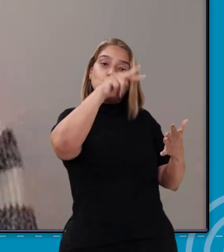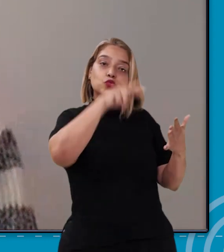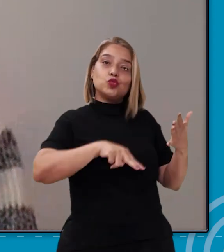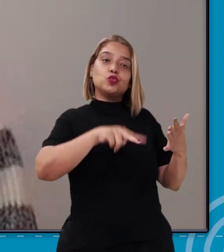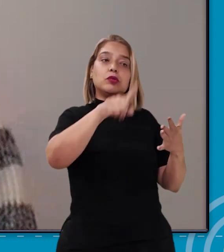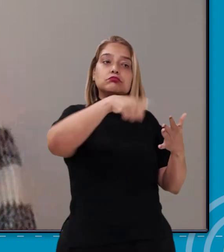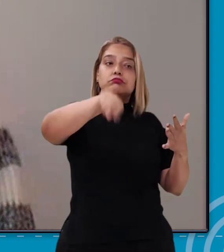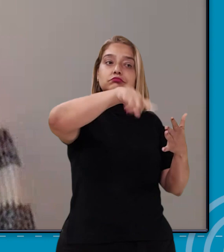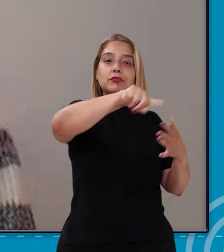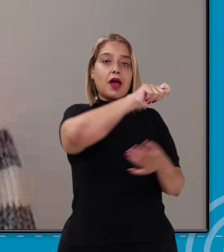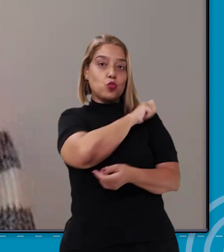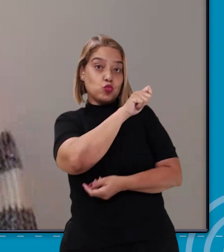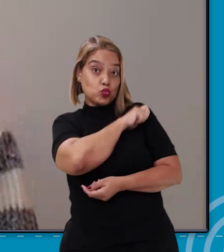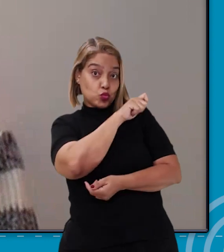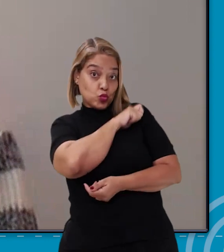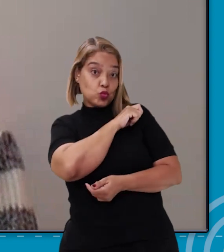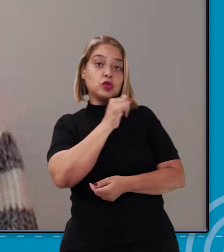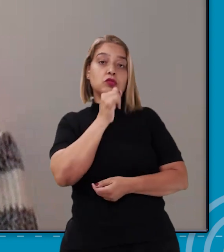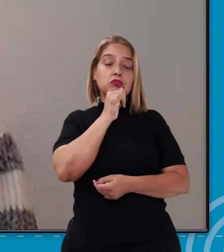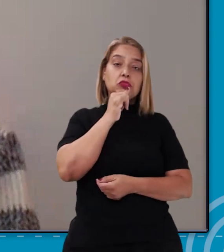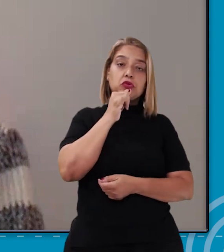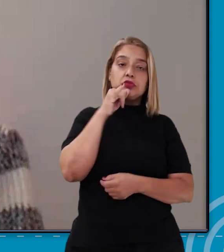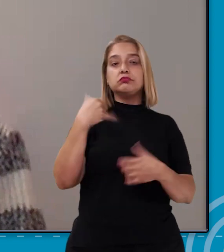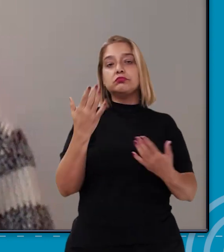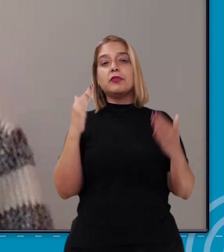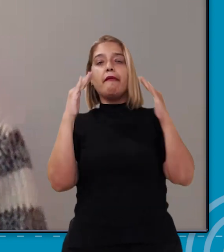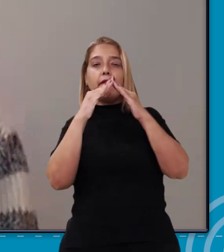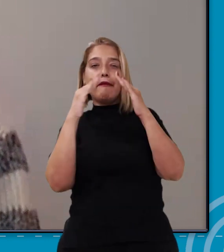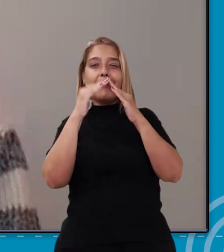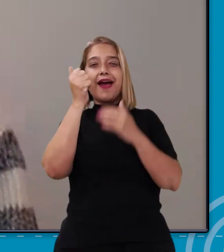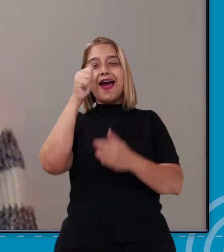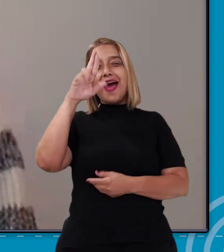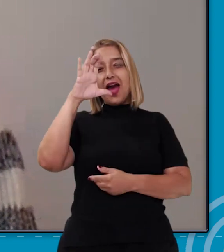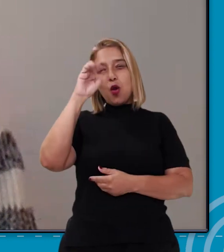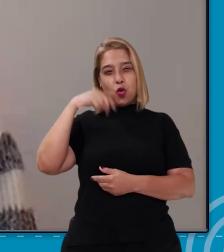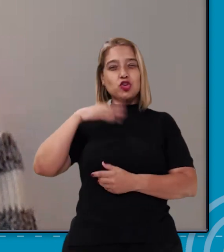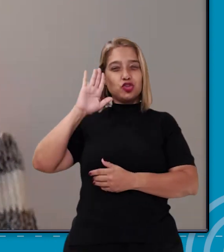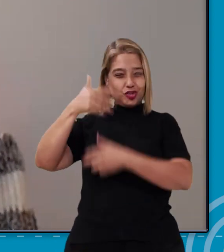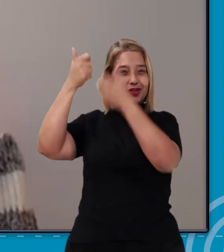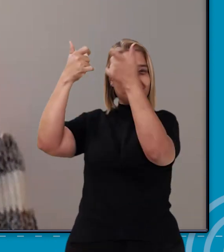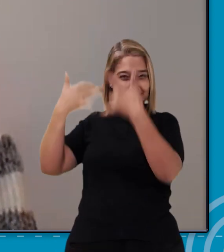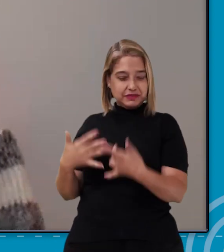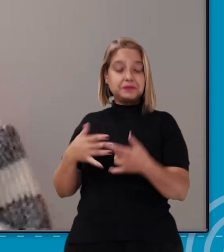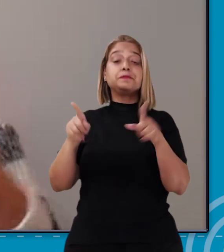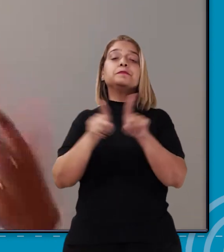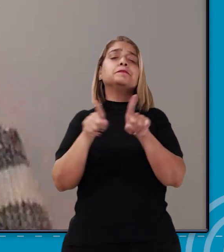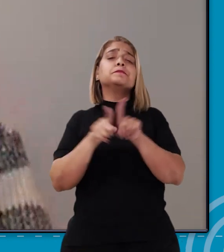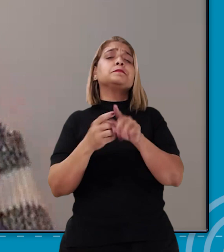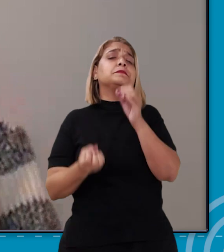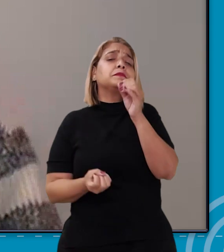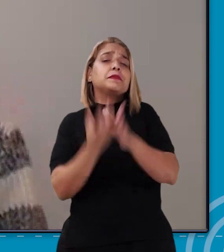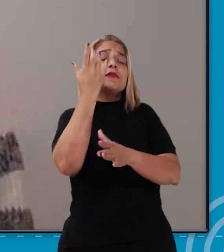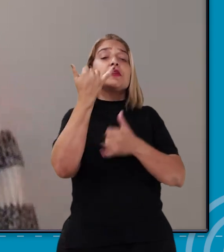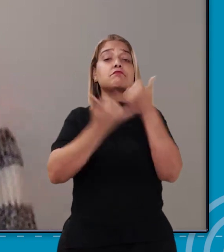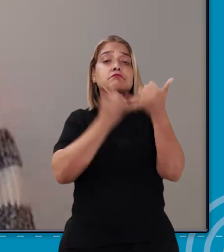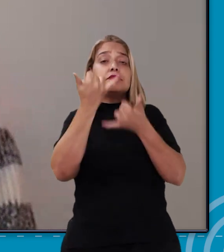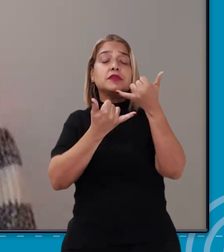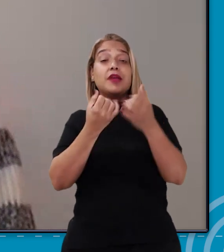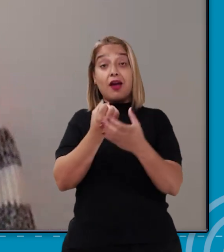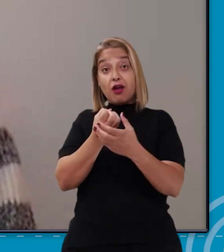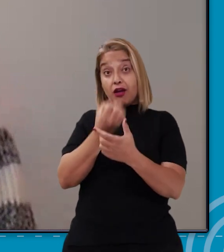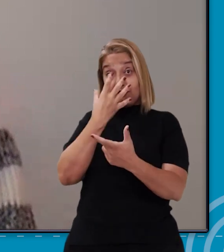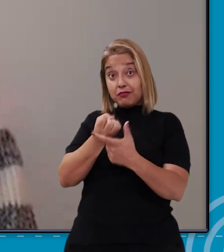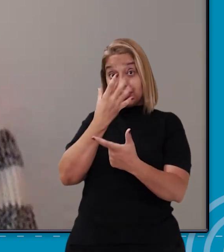feita pelas crianças, pelos alunos, como no caso do jogo Arco que eu contei. Também para a criação